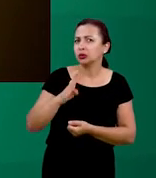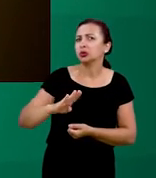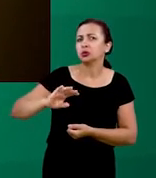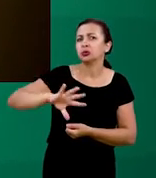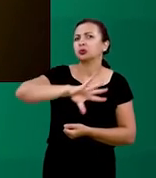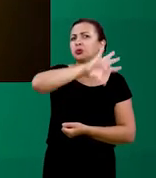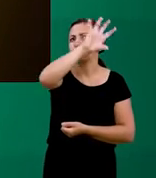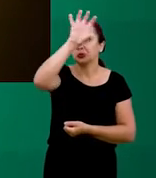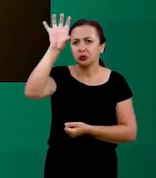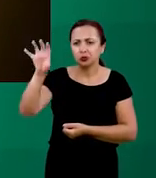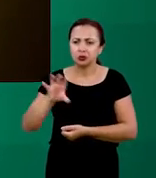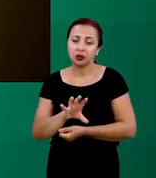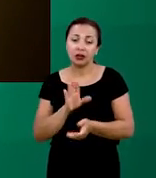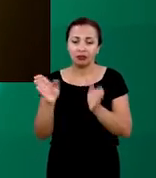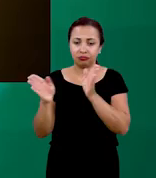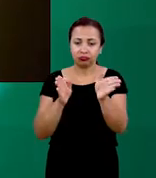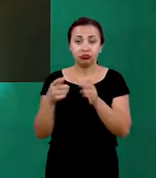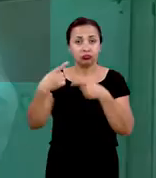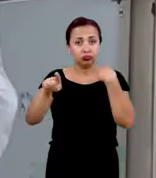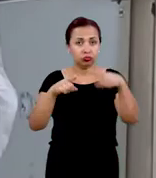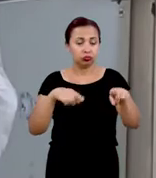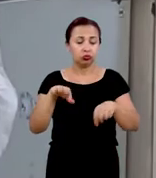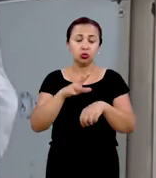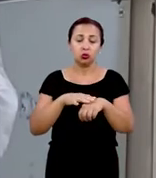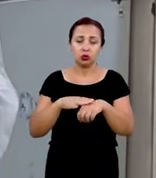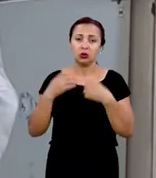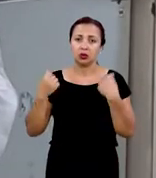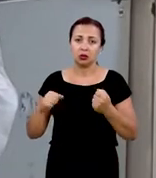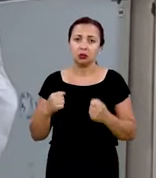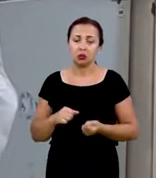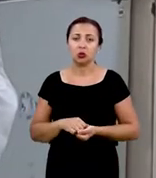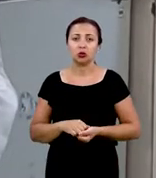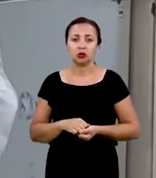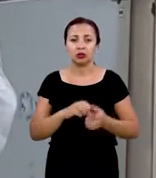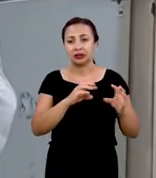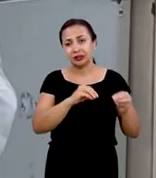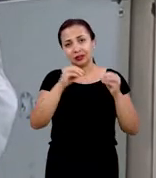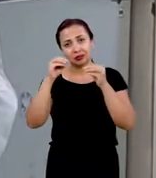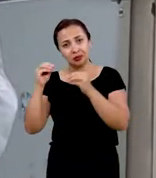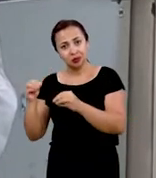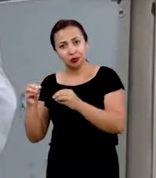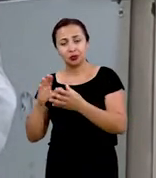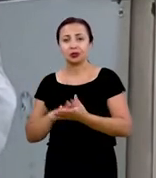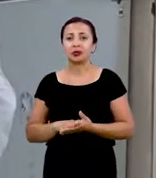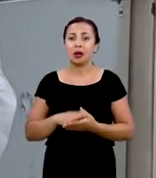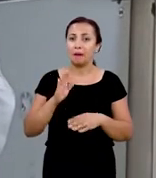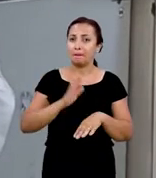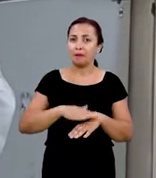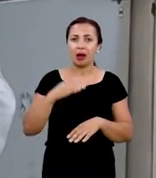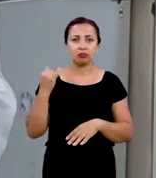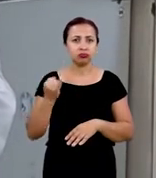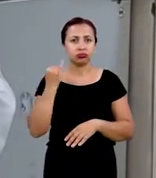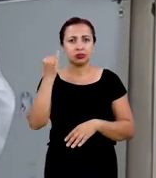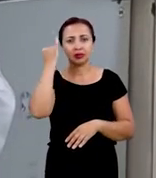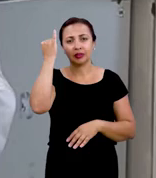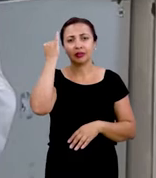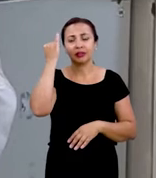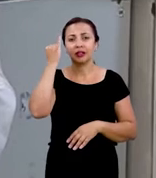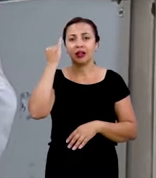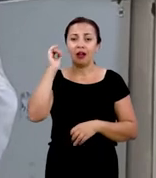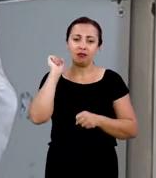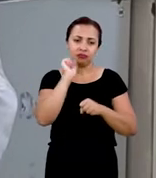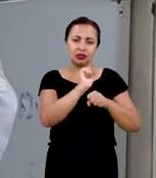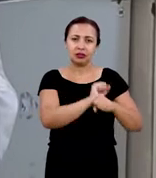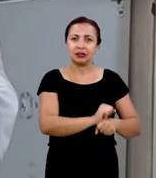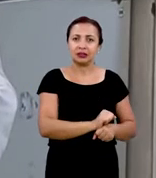nacional e, dentre outras doenças que ele pode transmitir, a principal é o